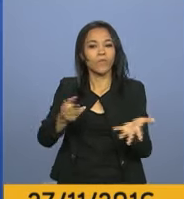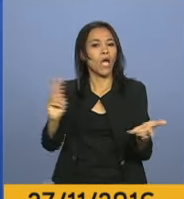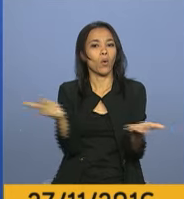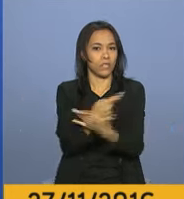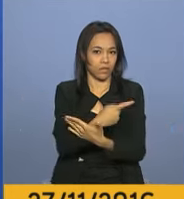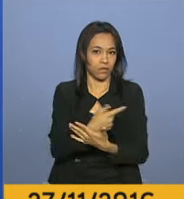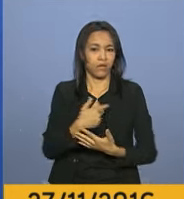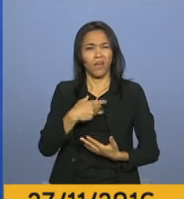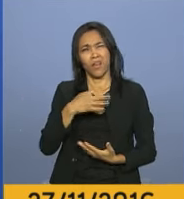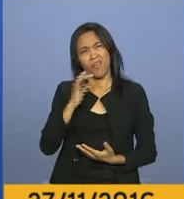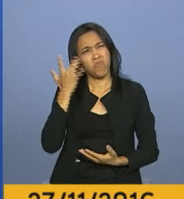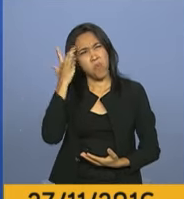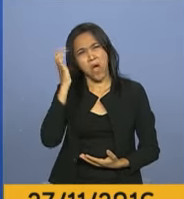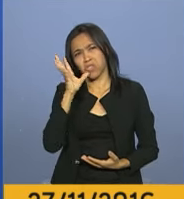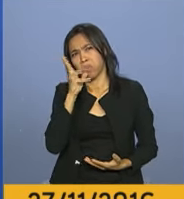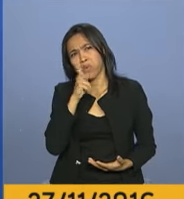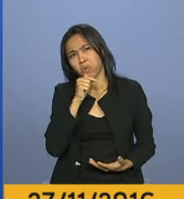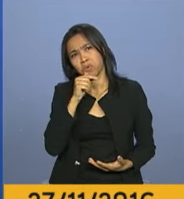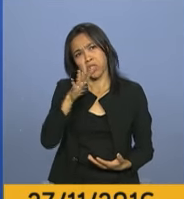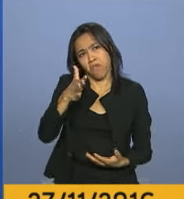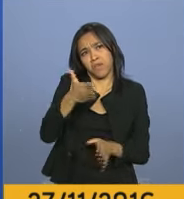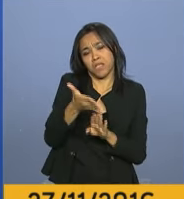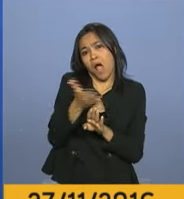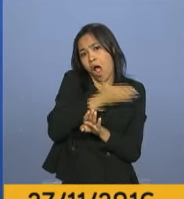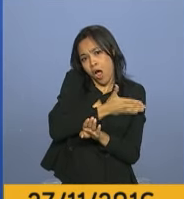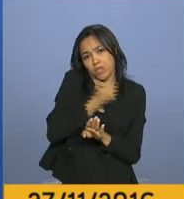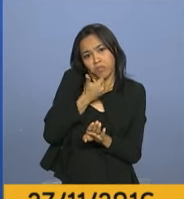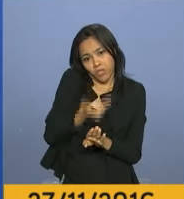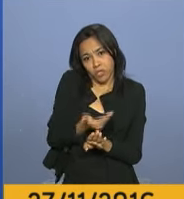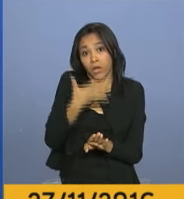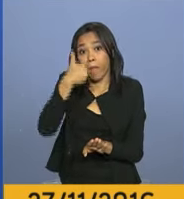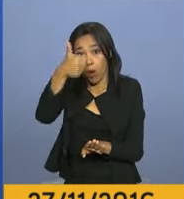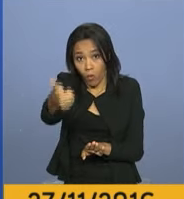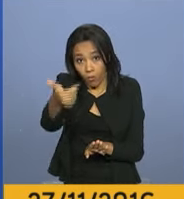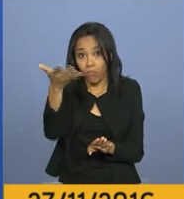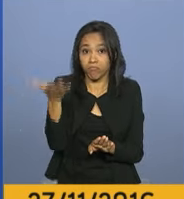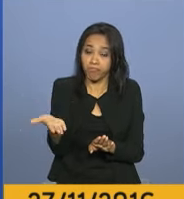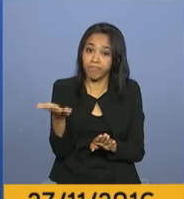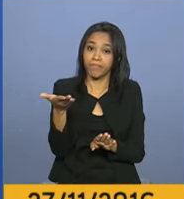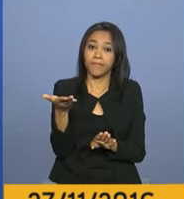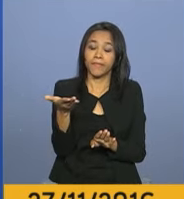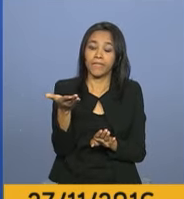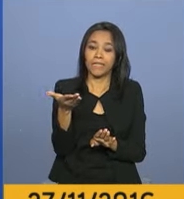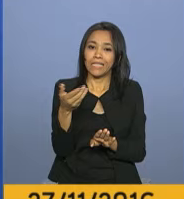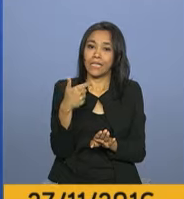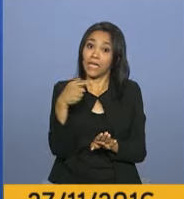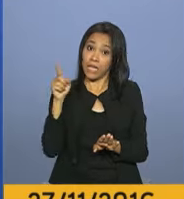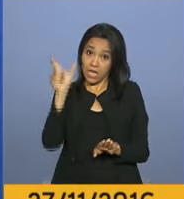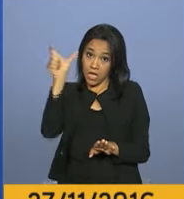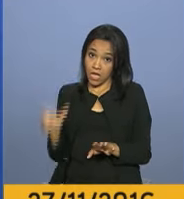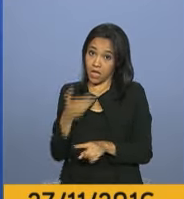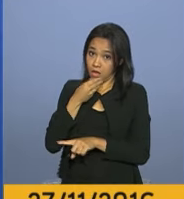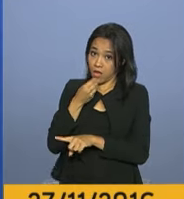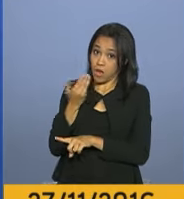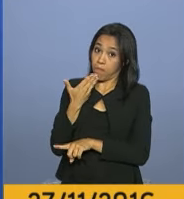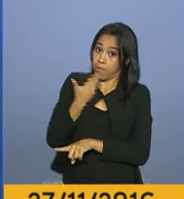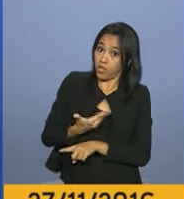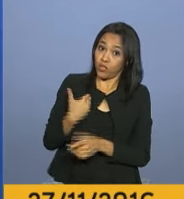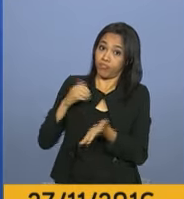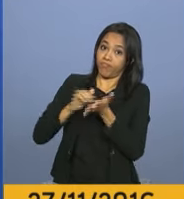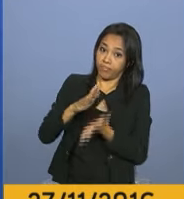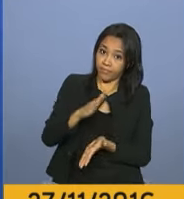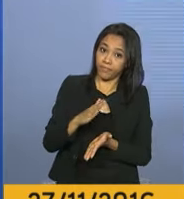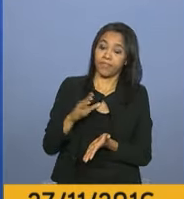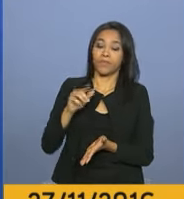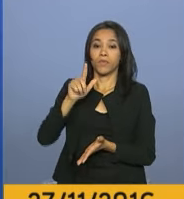demorou. Talvez, se tivesse saído antes, teria sido melhor, porque, convenhamos, ele pediu demissão, não é? Pediu demissão